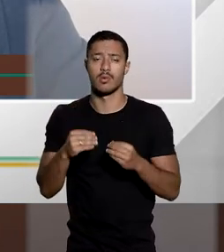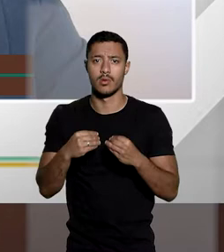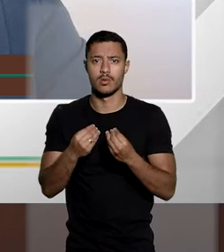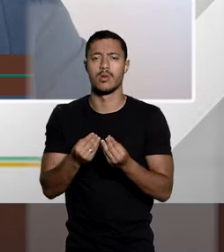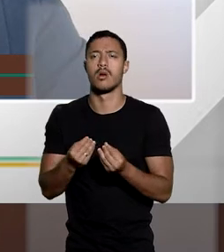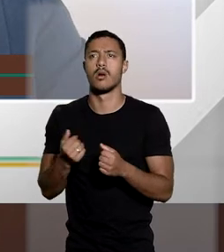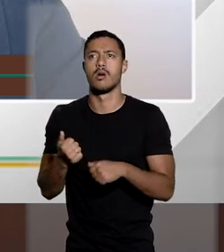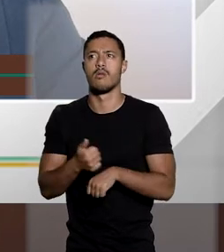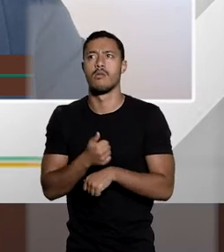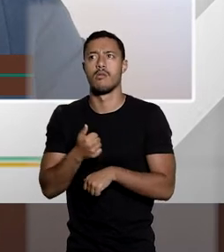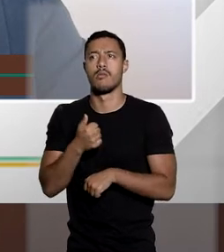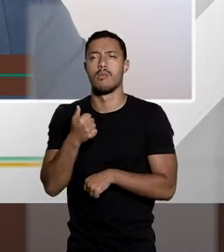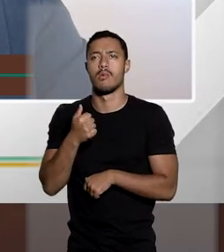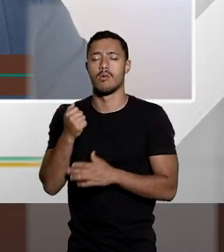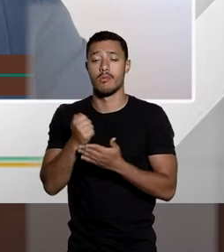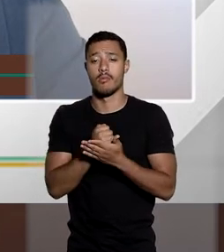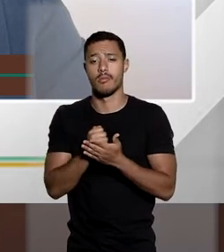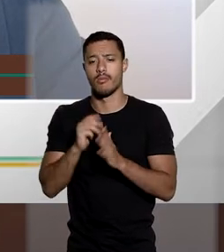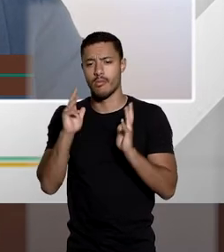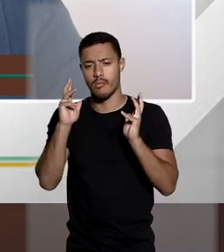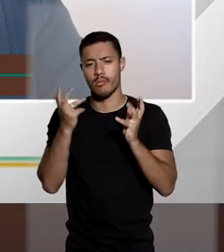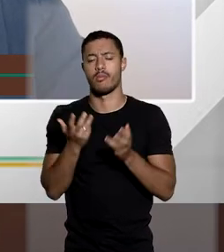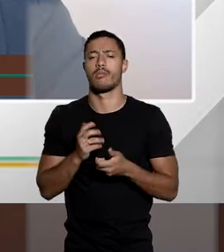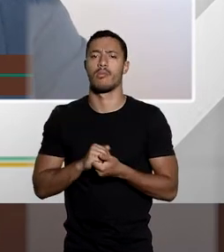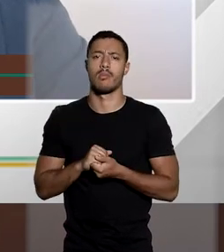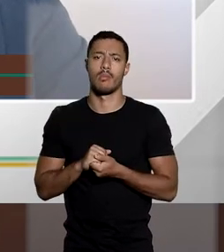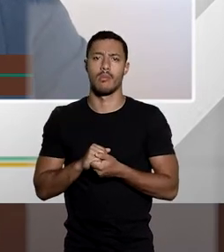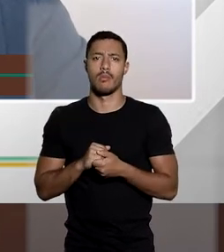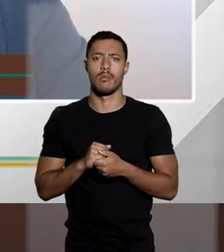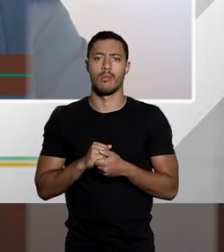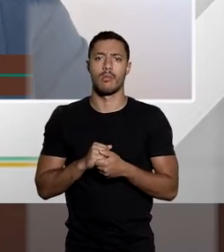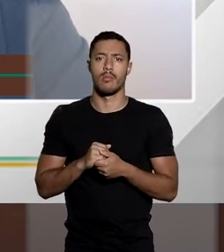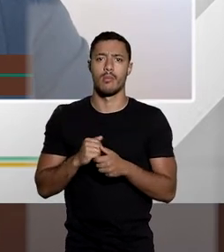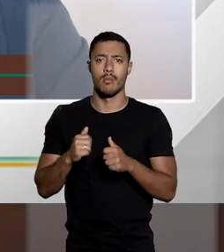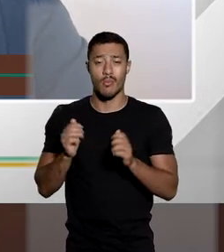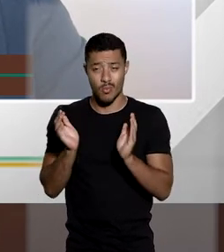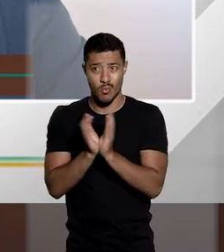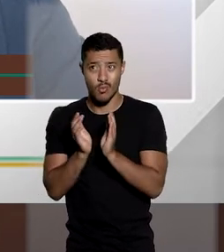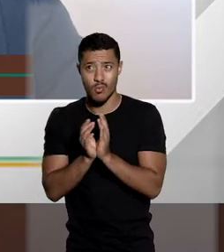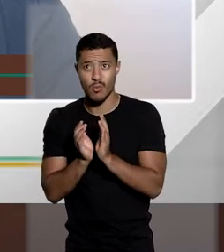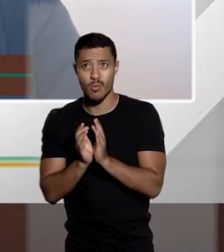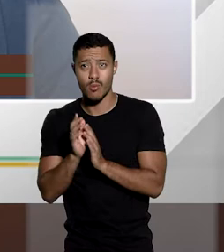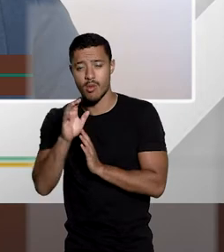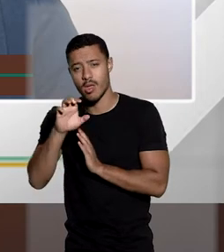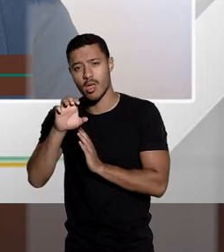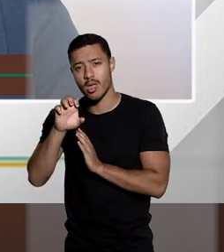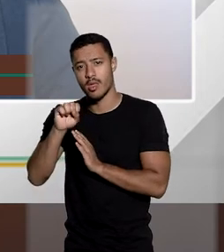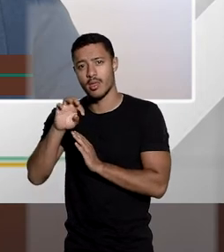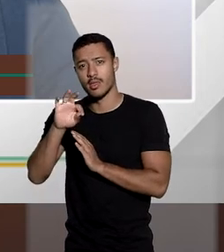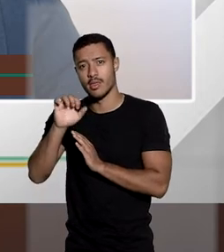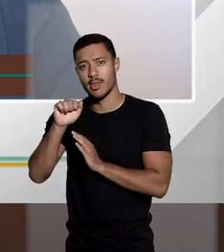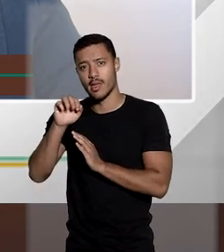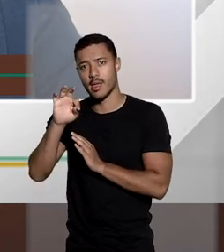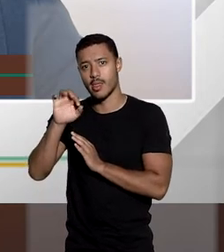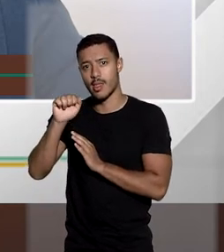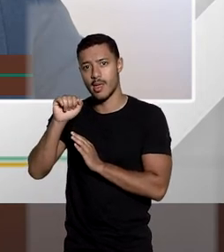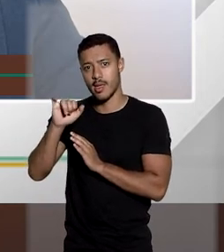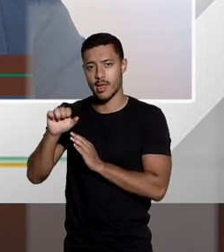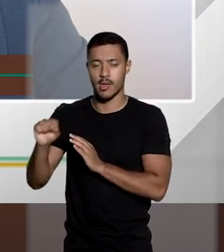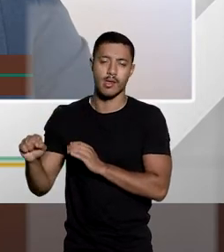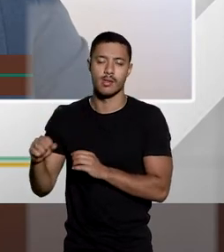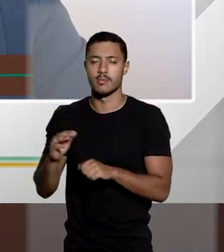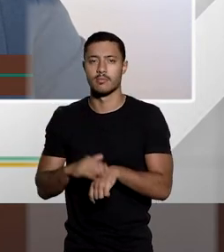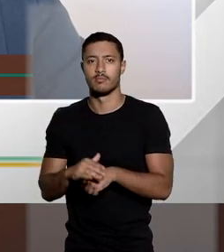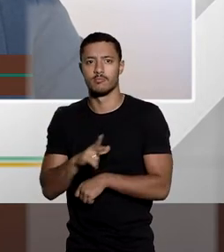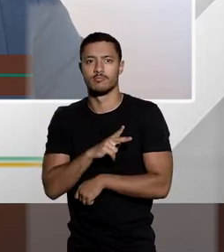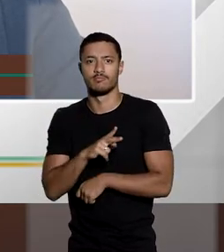em virtude, por exemplo, de contratos celebrados por estatais no geral, né, que se submetem a um regime jurídico mais